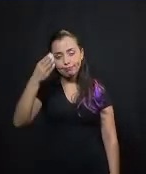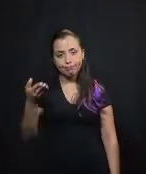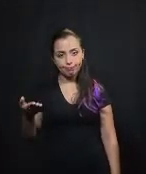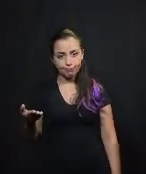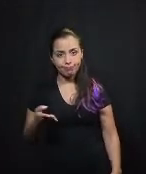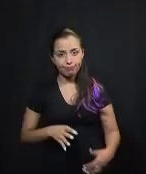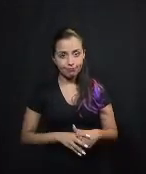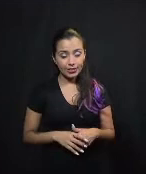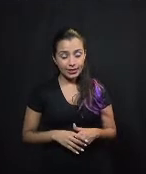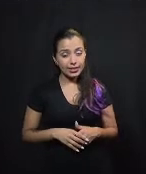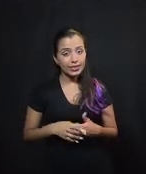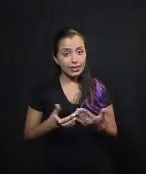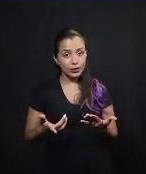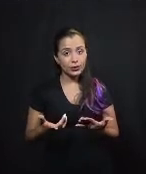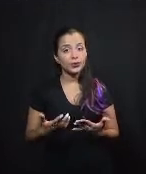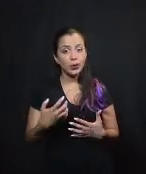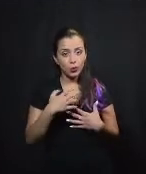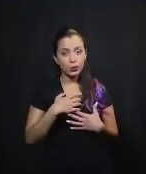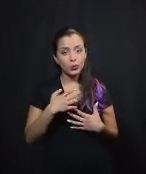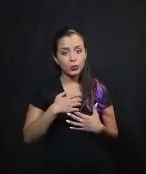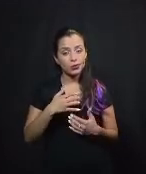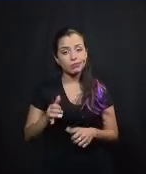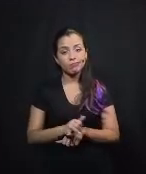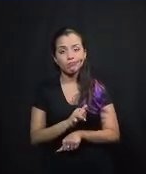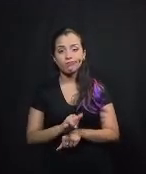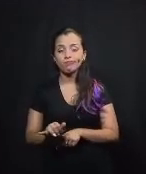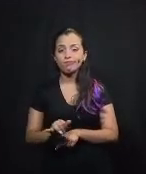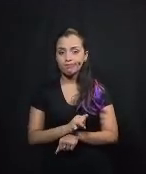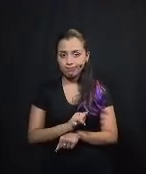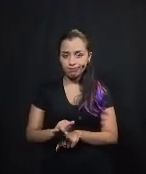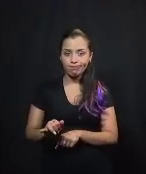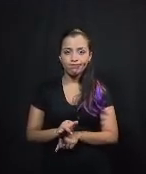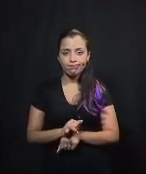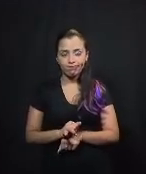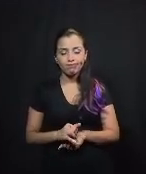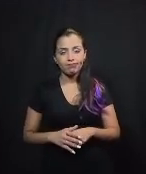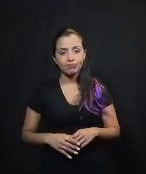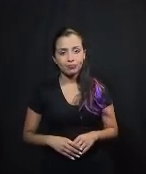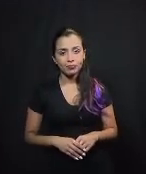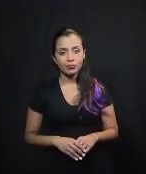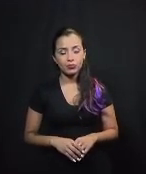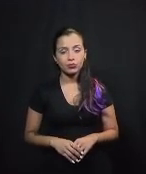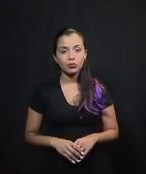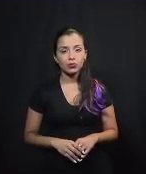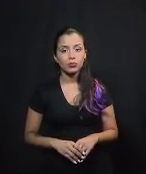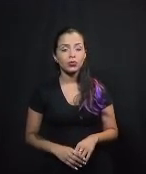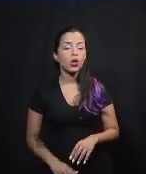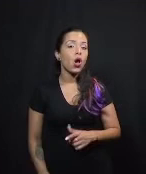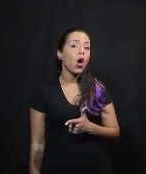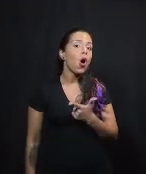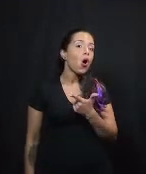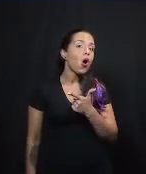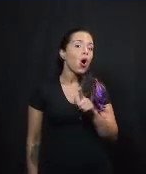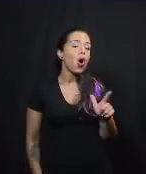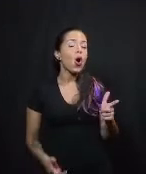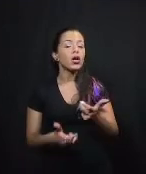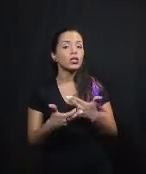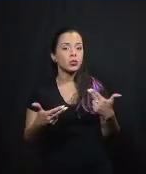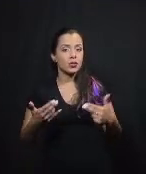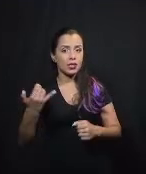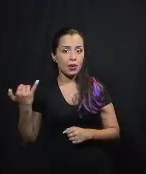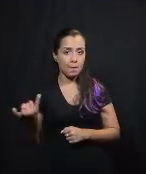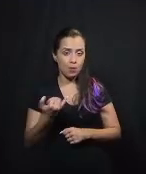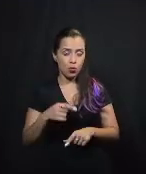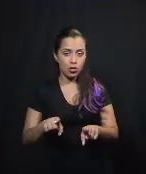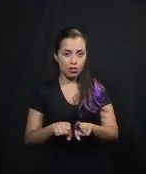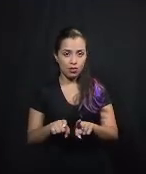é bastante típico. A outra coisa que é importante, eu não sei quanto ela é importante no Brasil, seria preciso conhecer